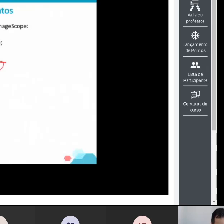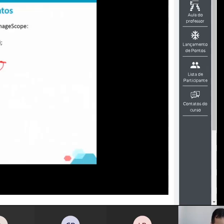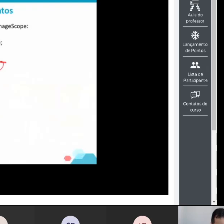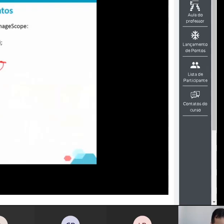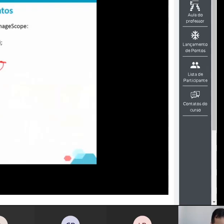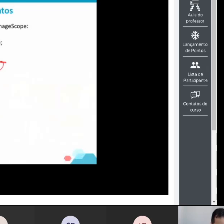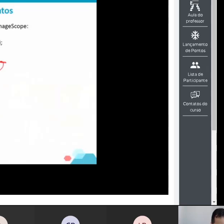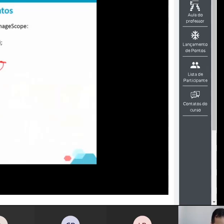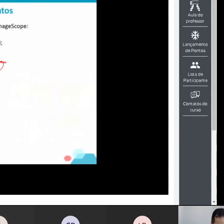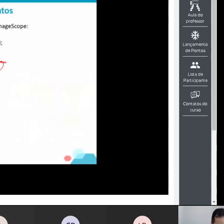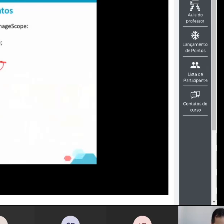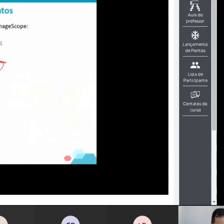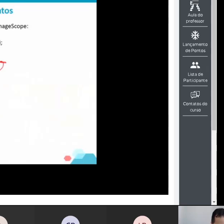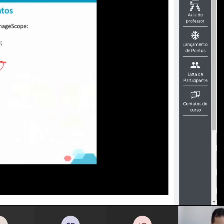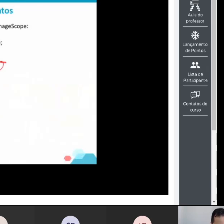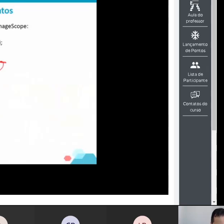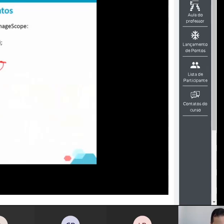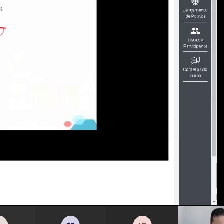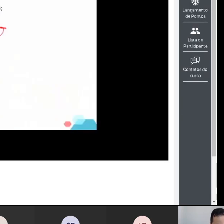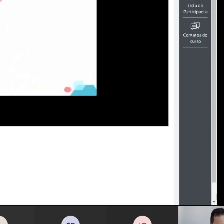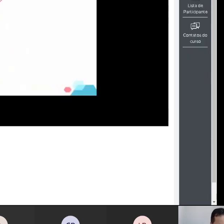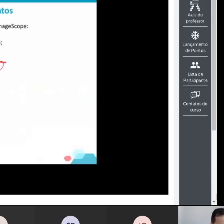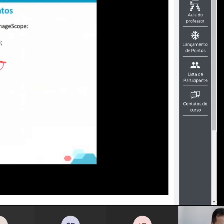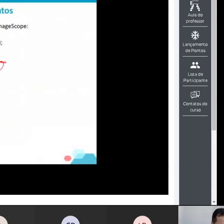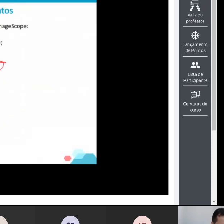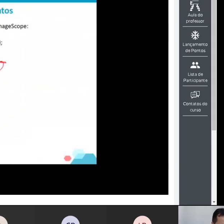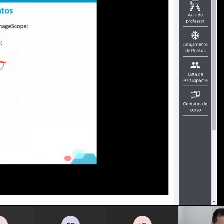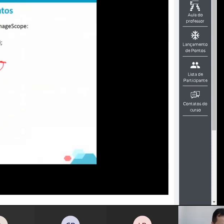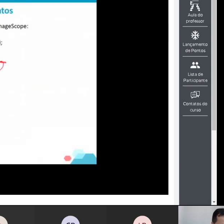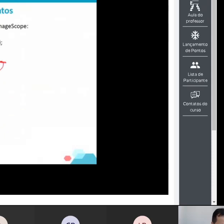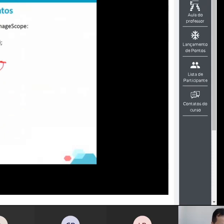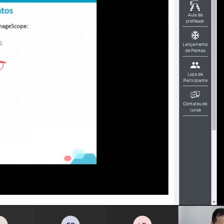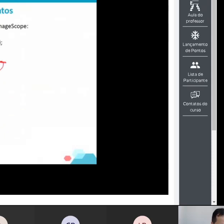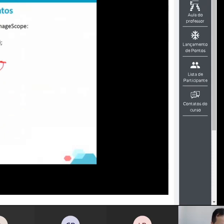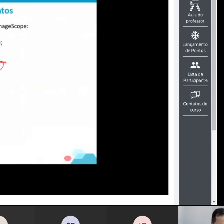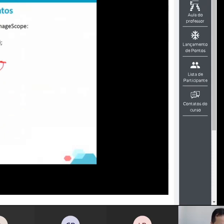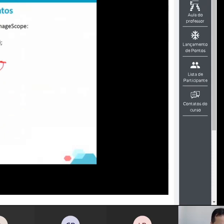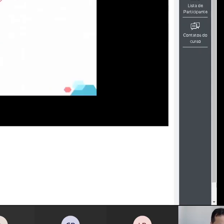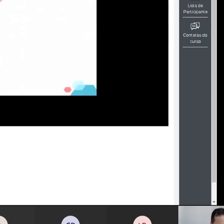Que a gente vai ver aqui também nessa unidade 2. Deixa eu só